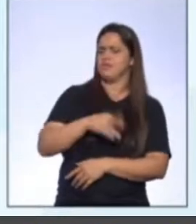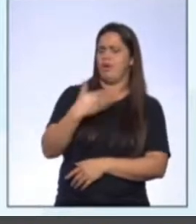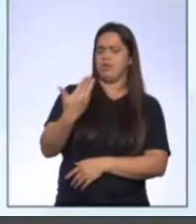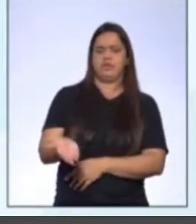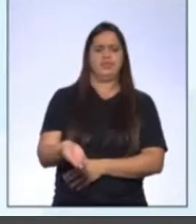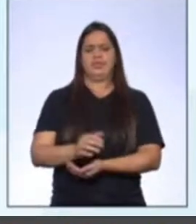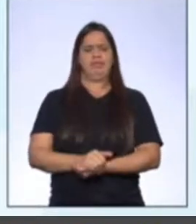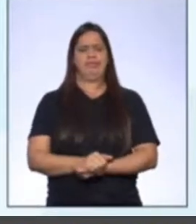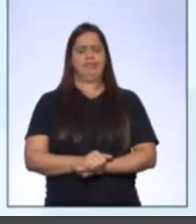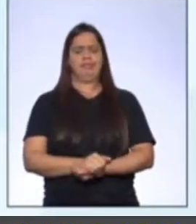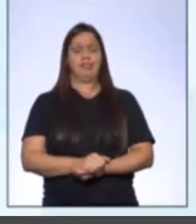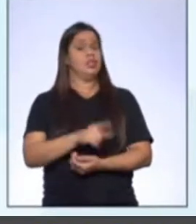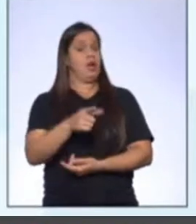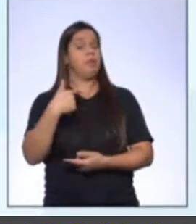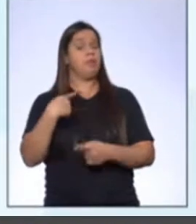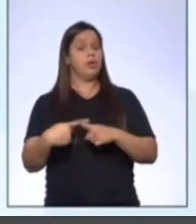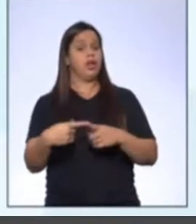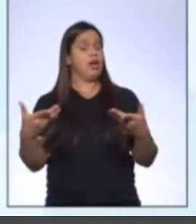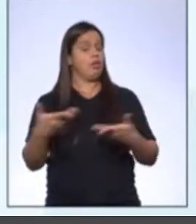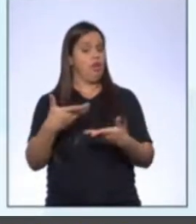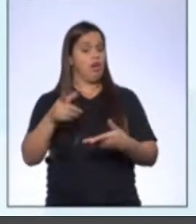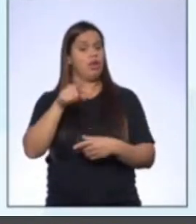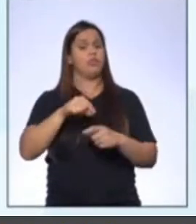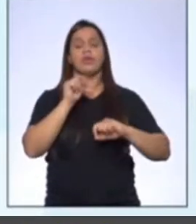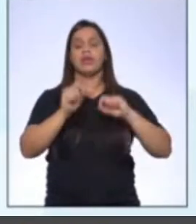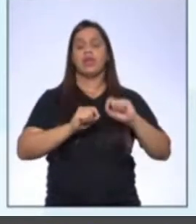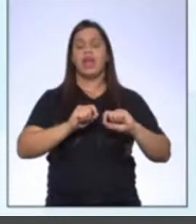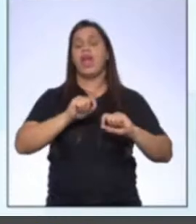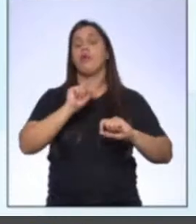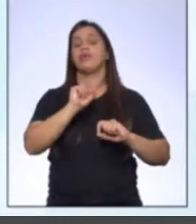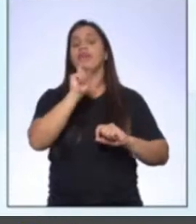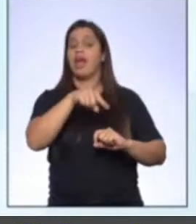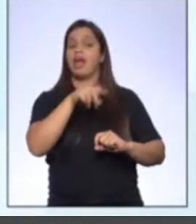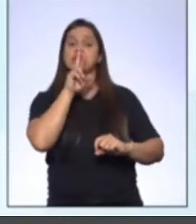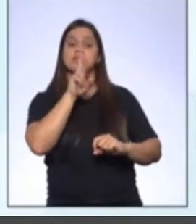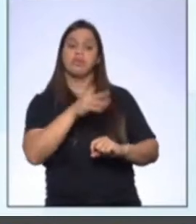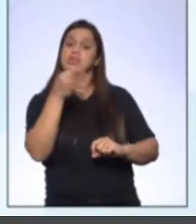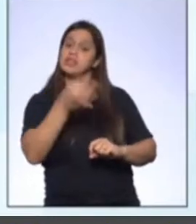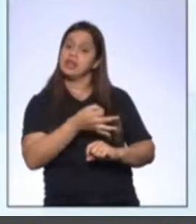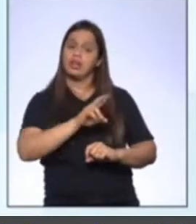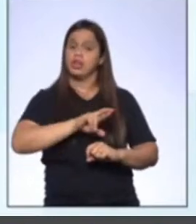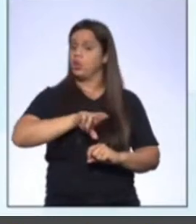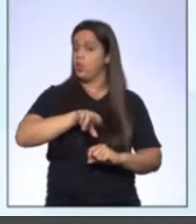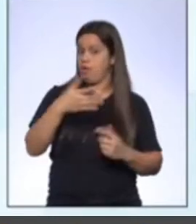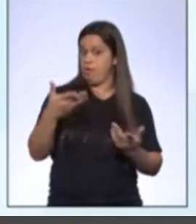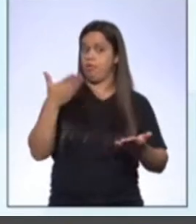e porque não são respostas corretas. Vamos seguir aí no próximo slide?